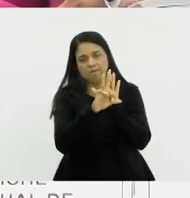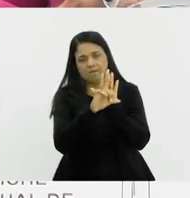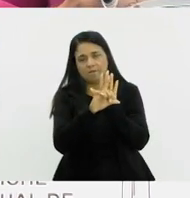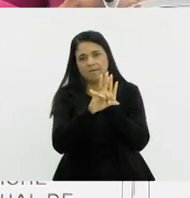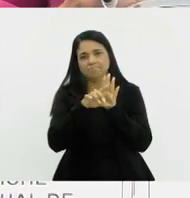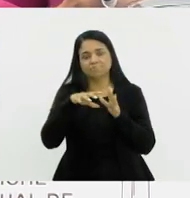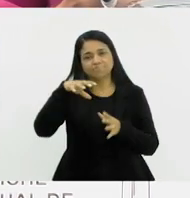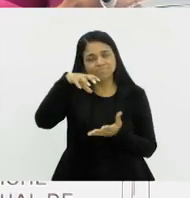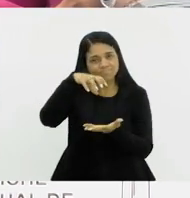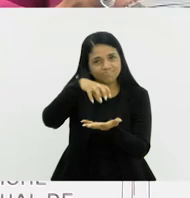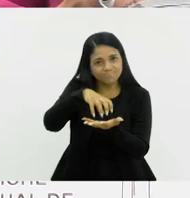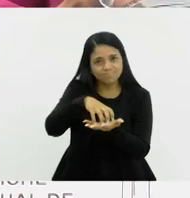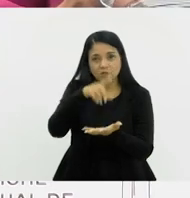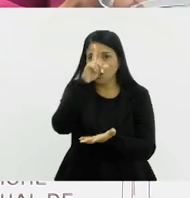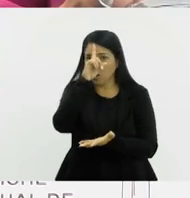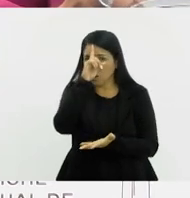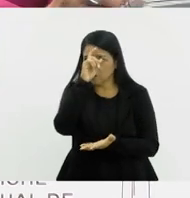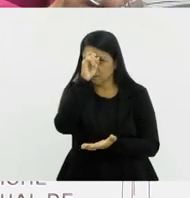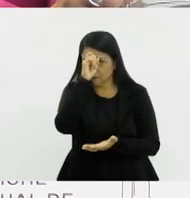unidade hospitalar